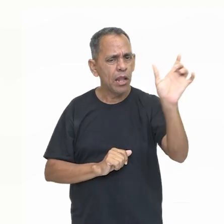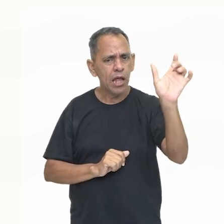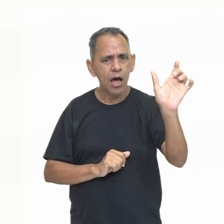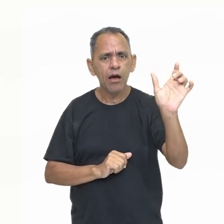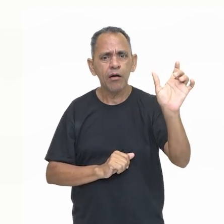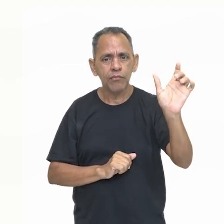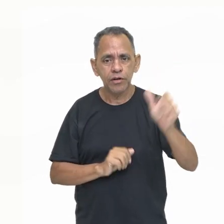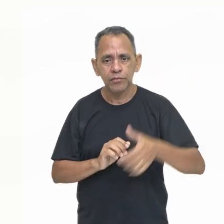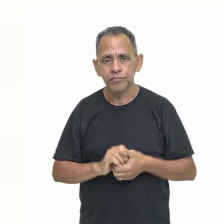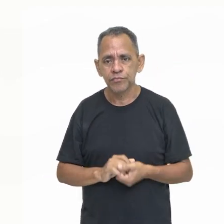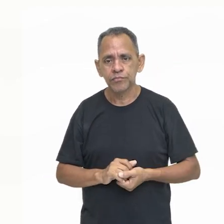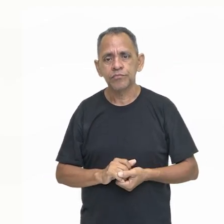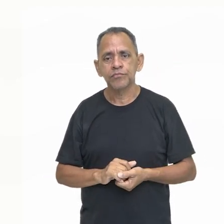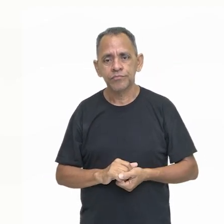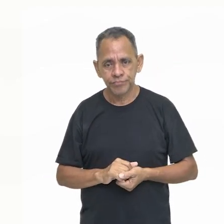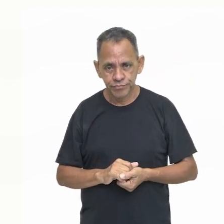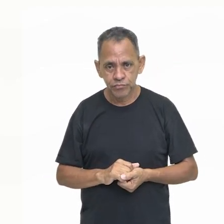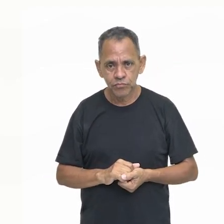Pela